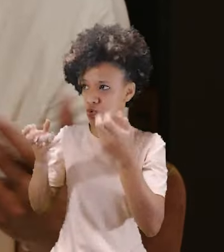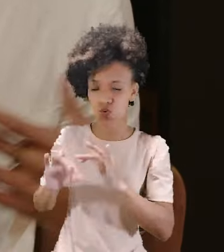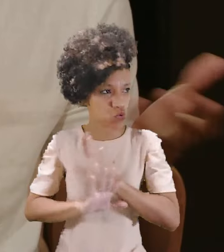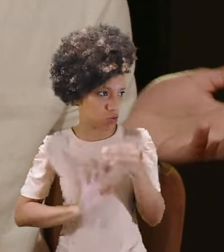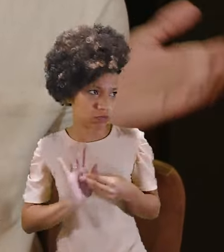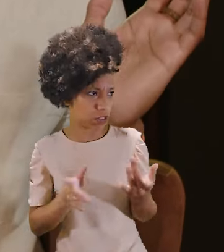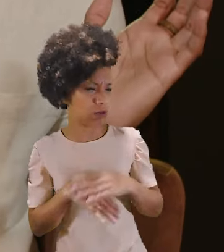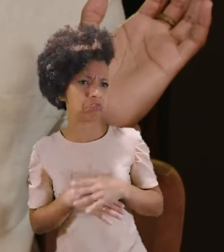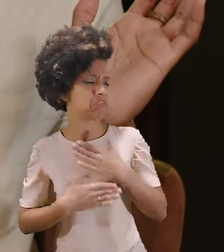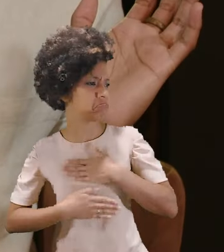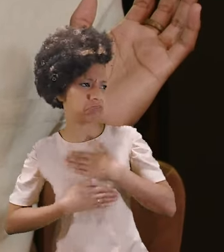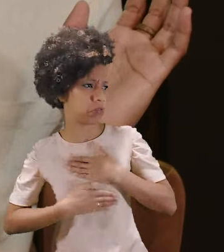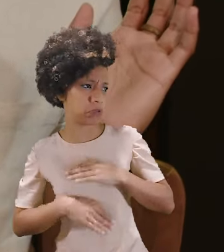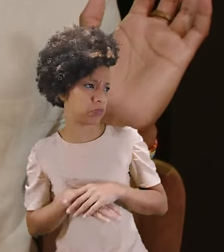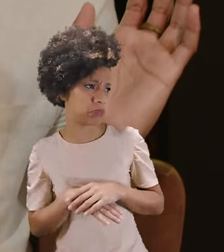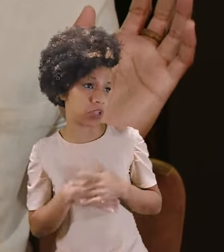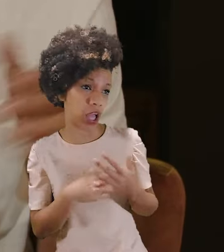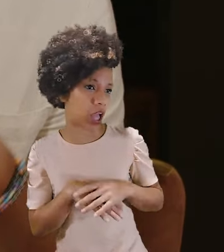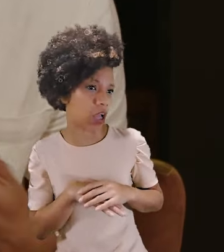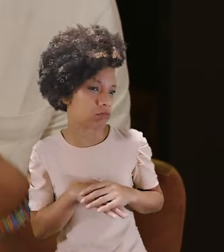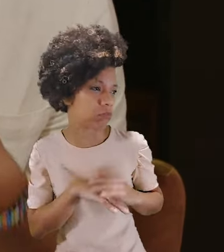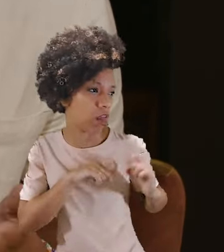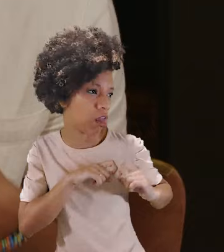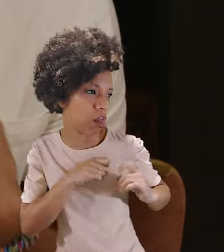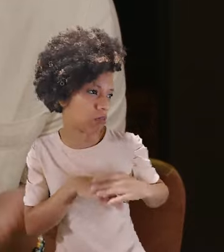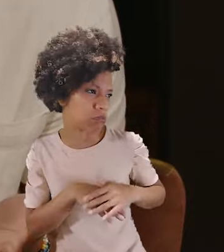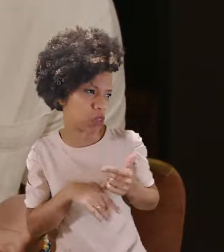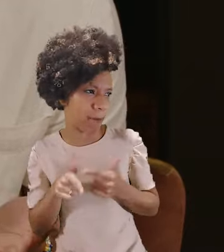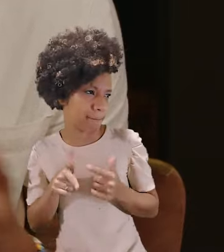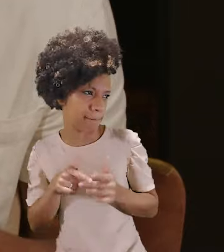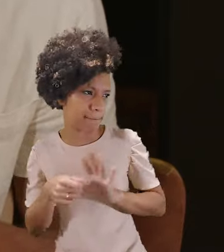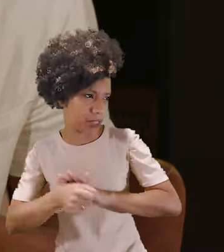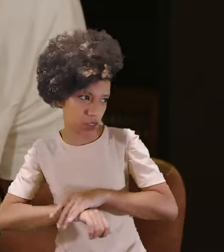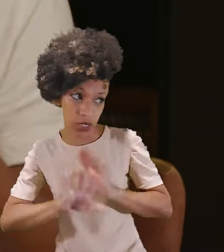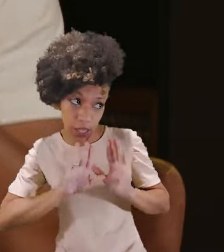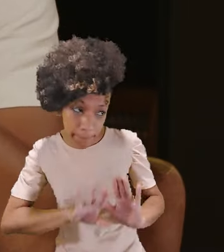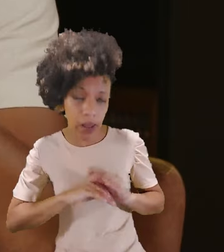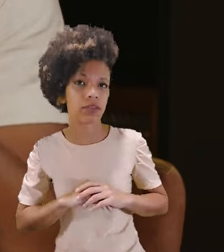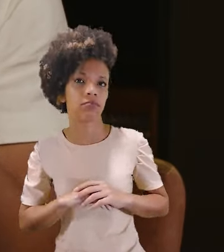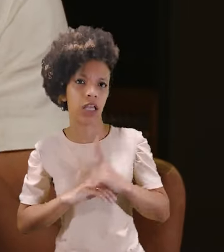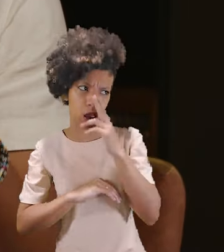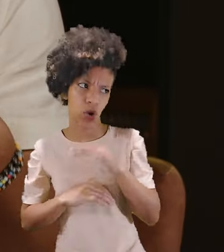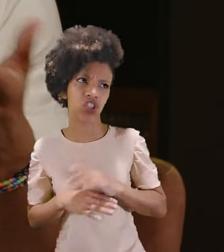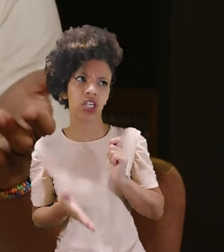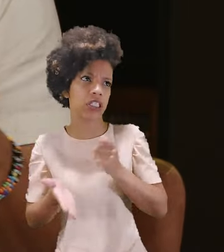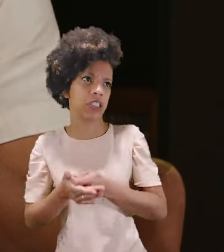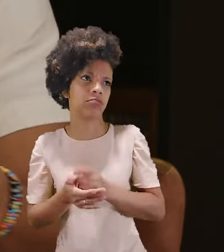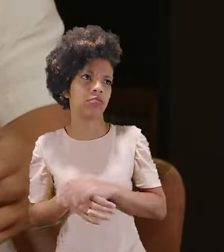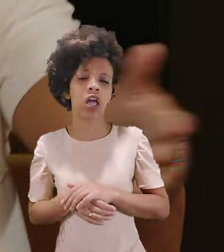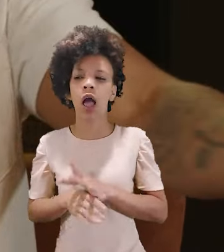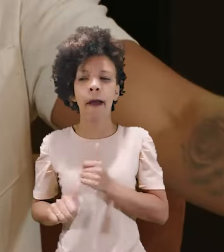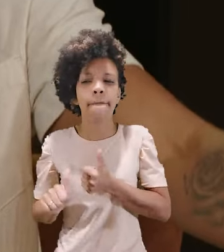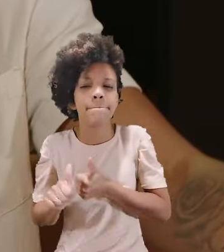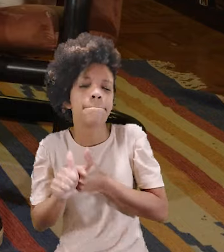então Comandante poderia tá tranquilo tranquilamente falar com a mãe se você nenhum problema para a segurança mas ali eu acho que ele deve ter outro lado